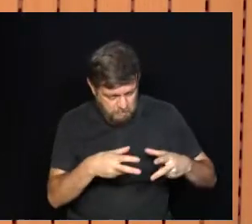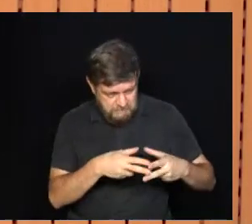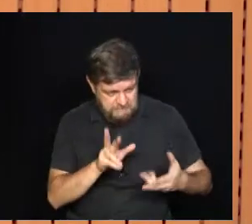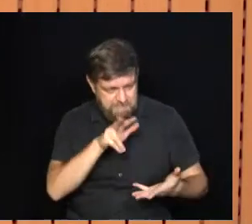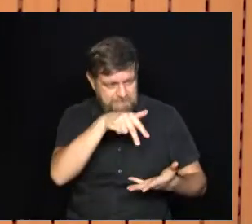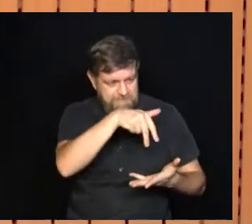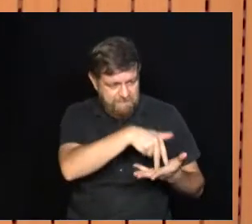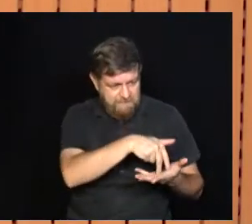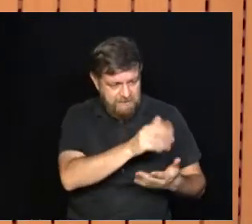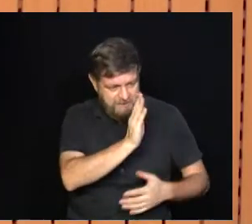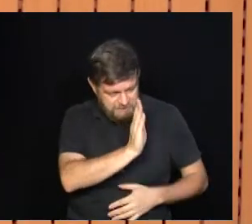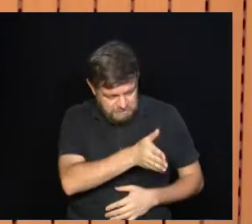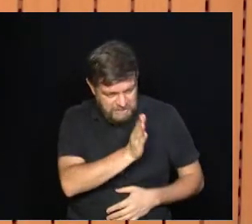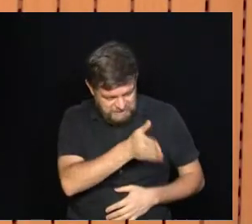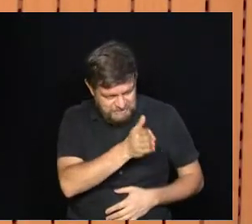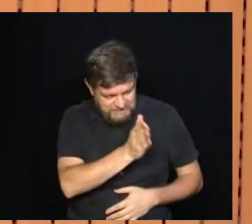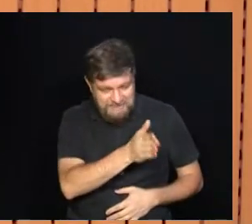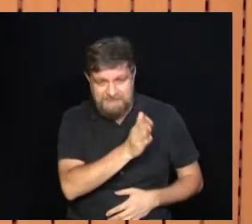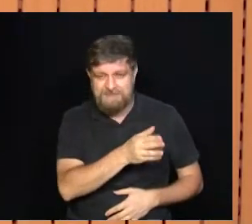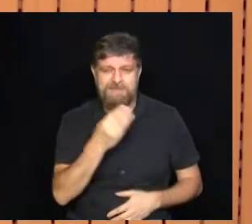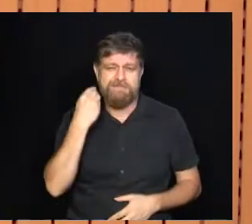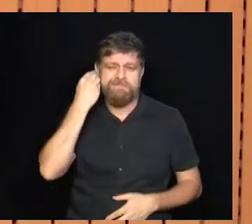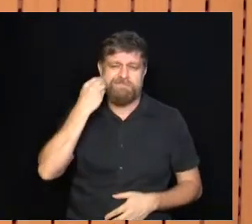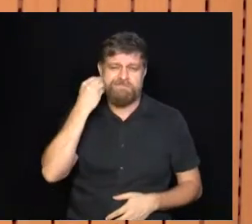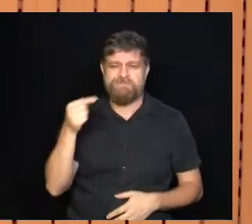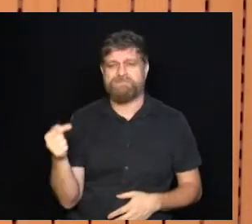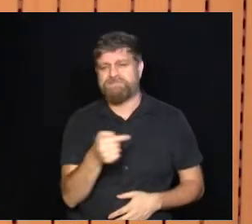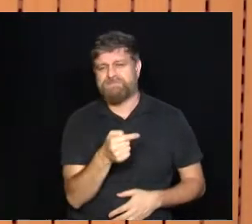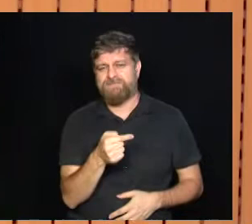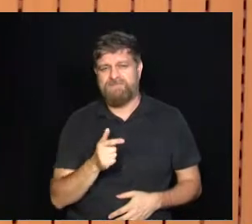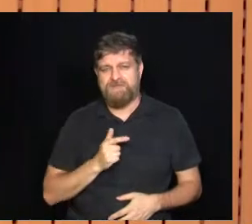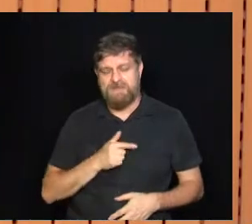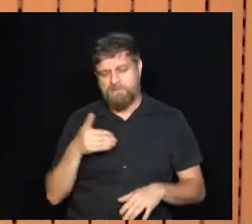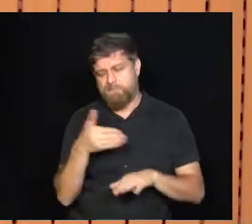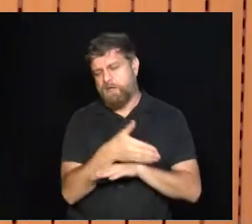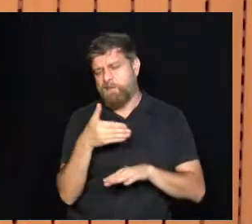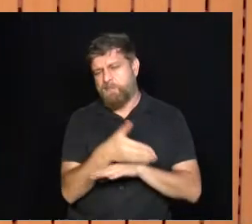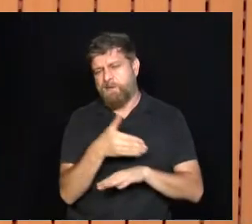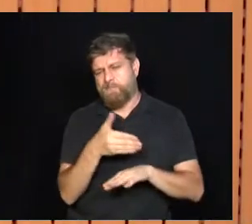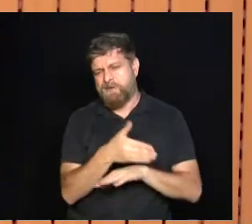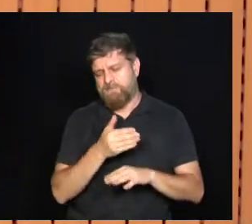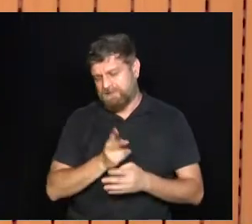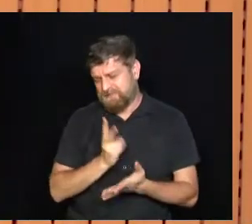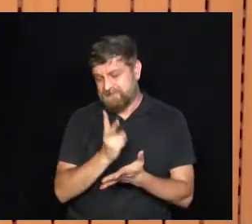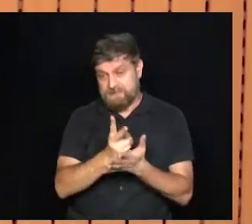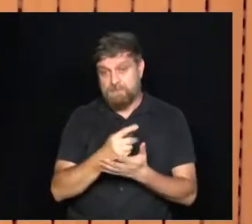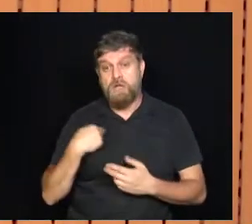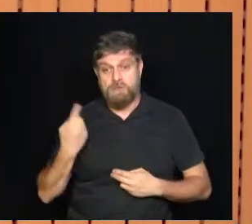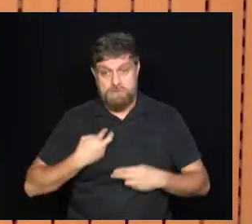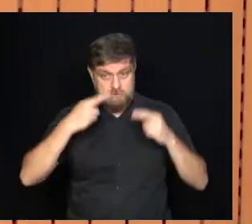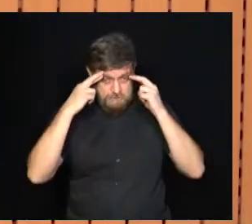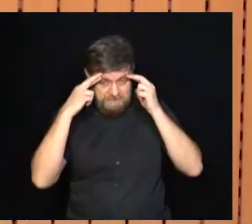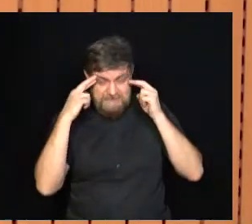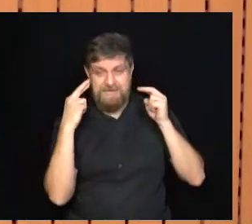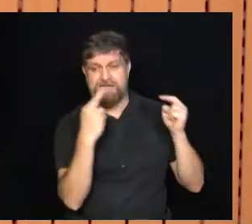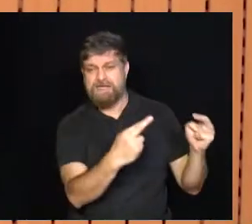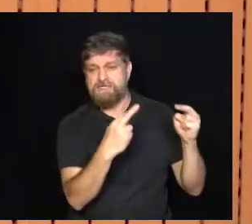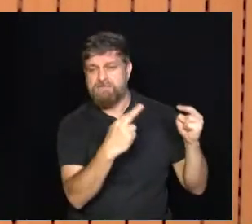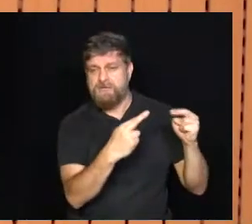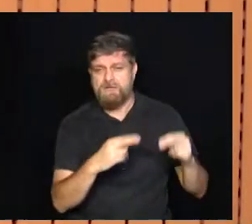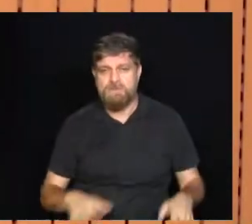não, né, já é uma frequentadora muito assídua e muito respeitada aqui nessa Câmara Municipal,